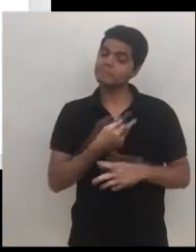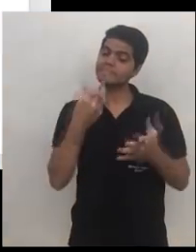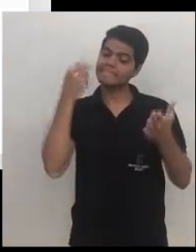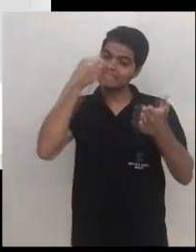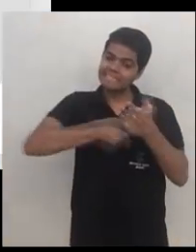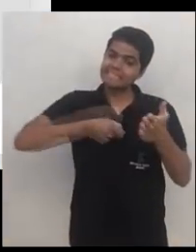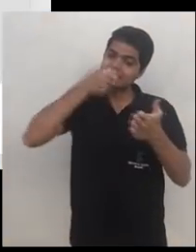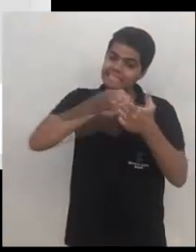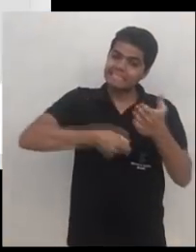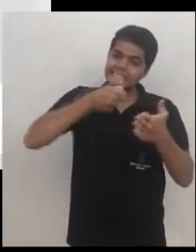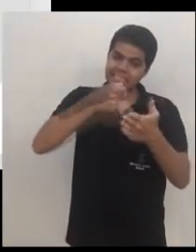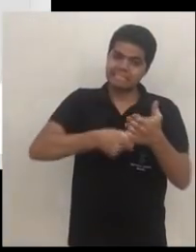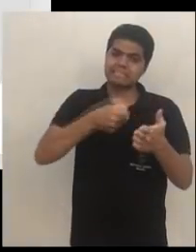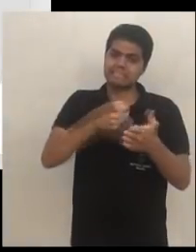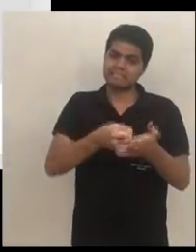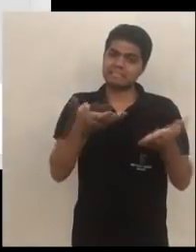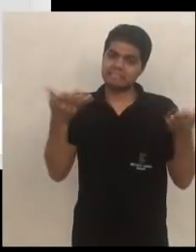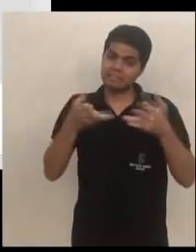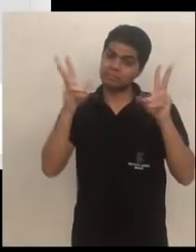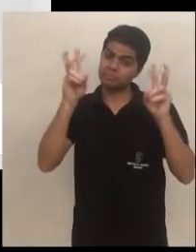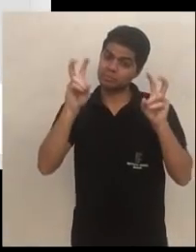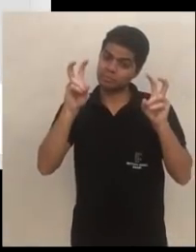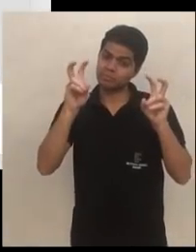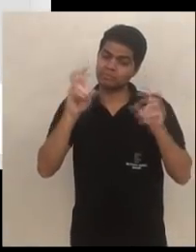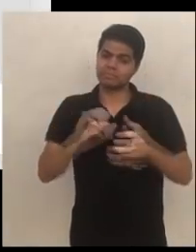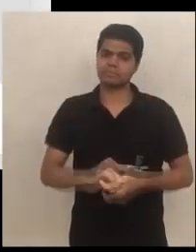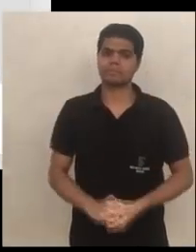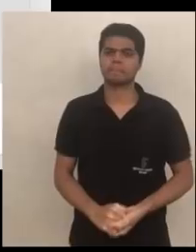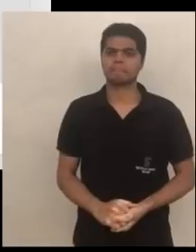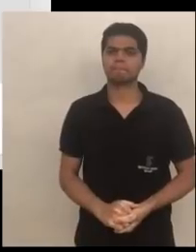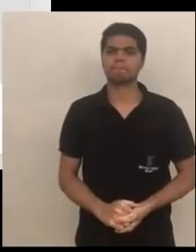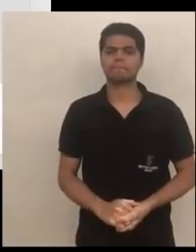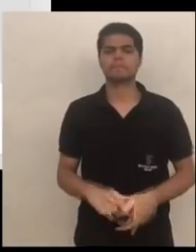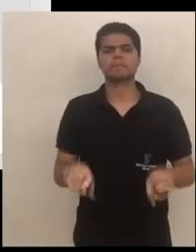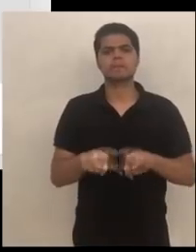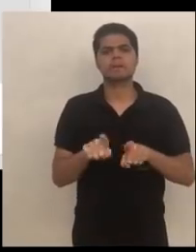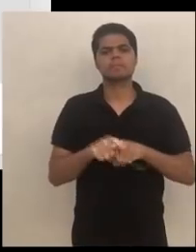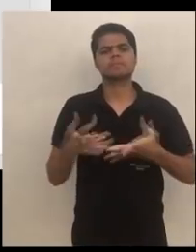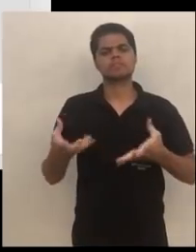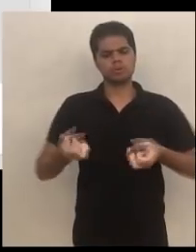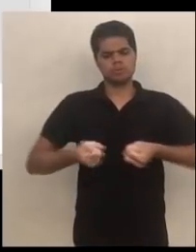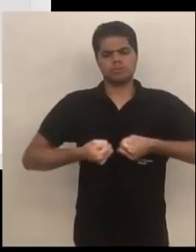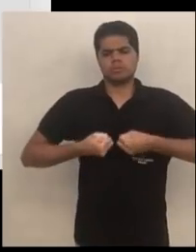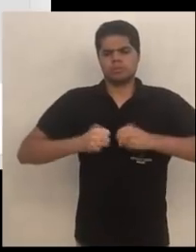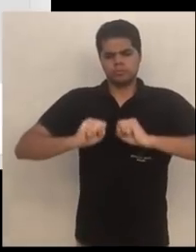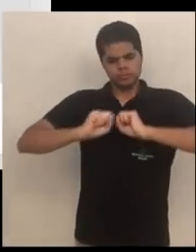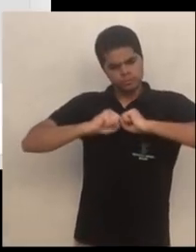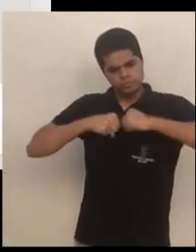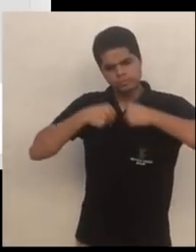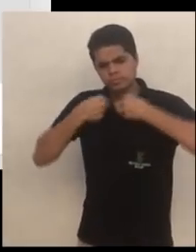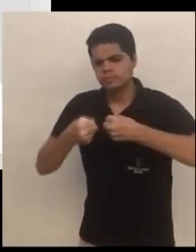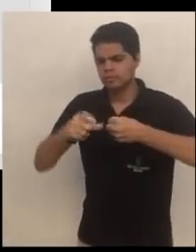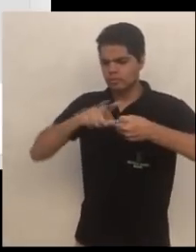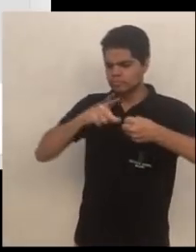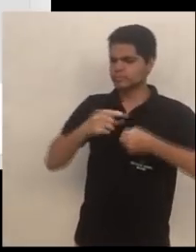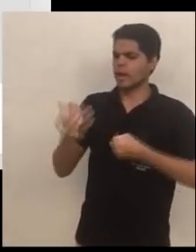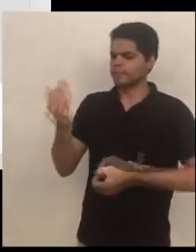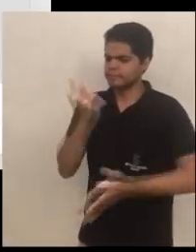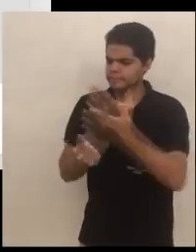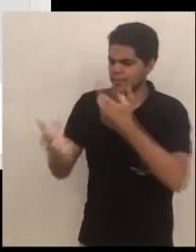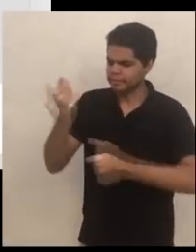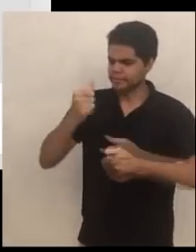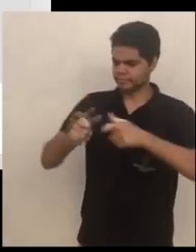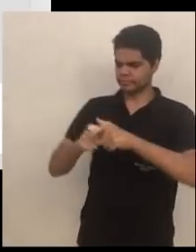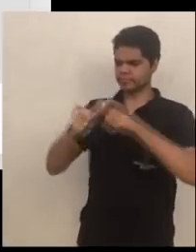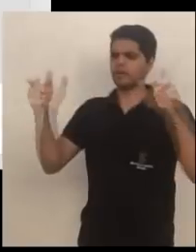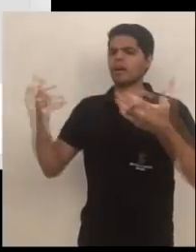falei para vocês, né? Outra pergunta, disposição em aumentar o consumo de produtos orgânicos? Olha aí, quase